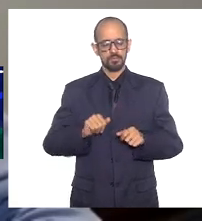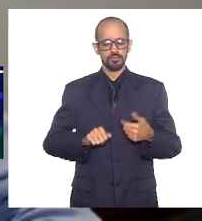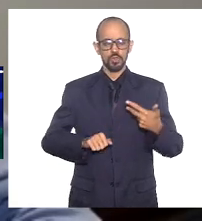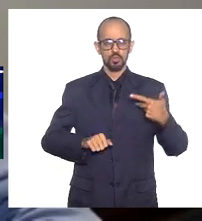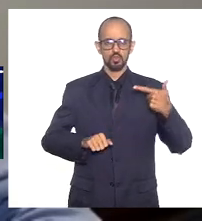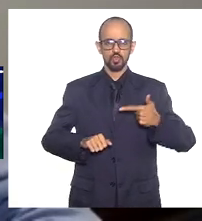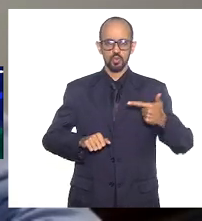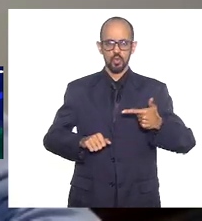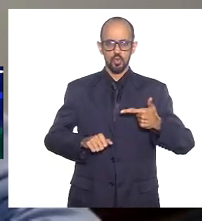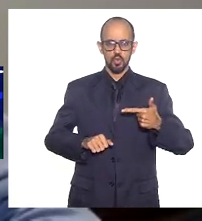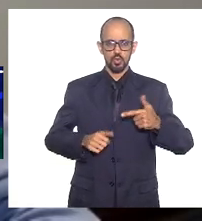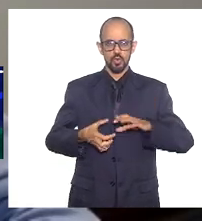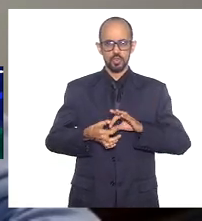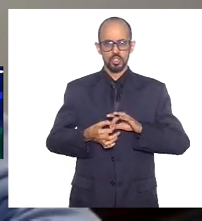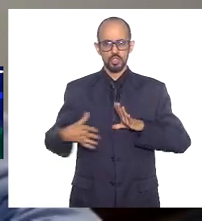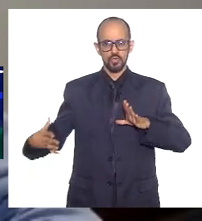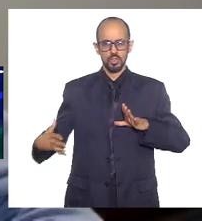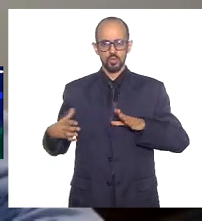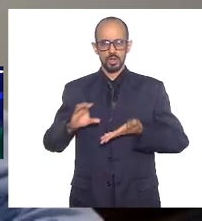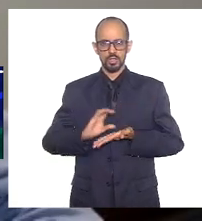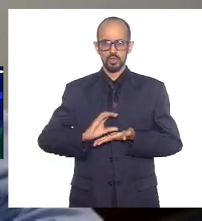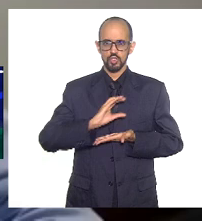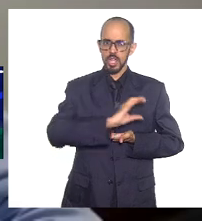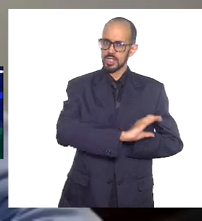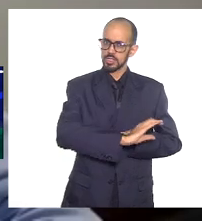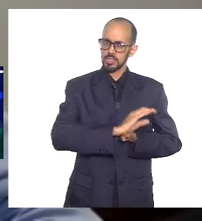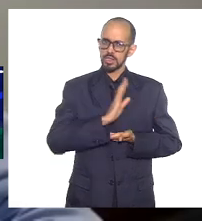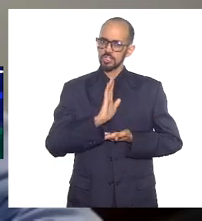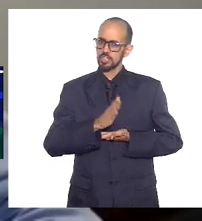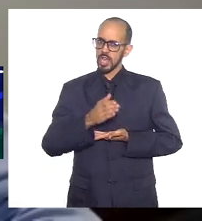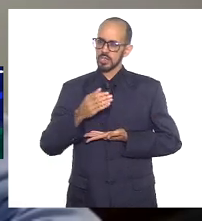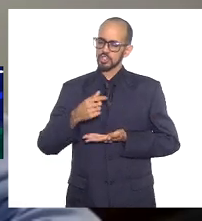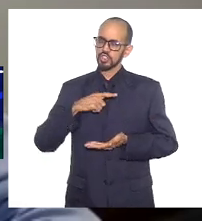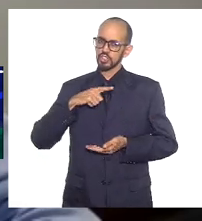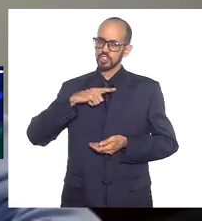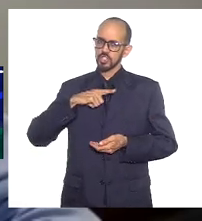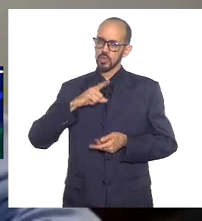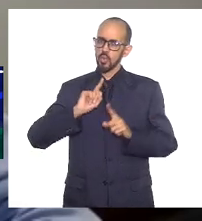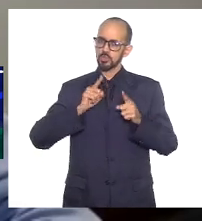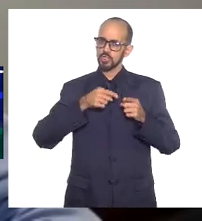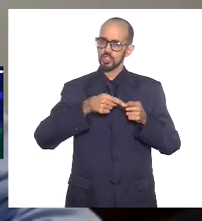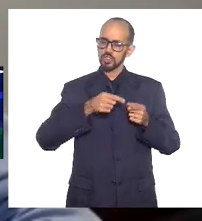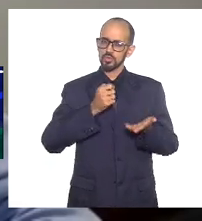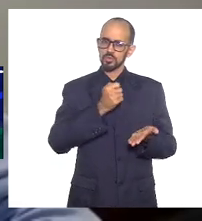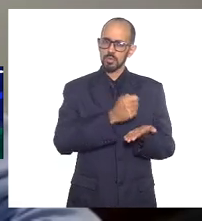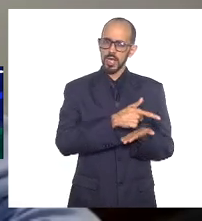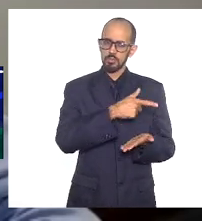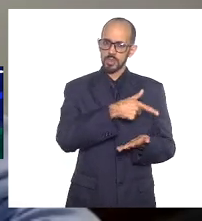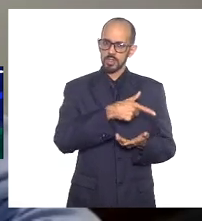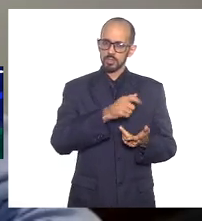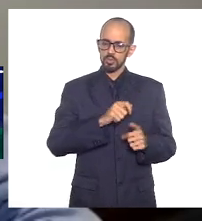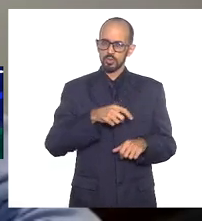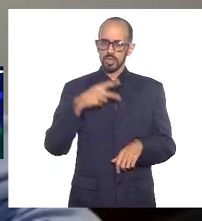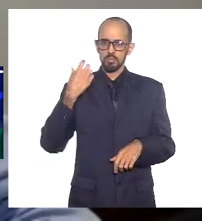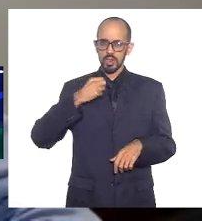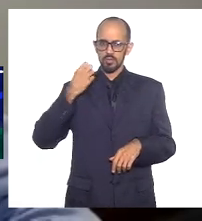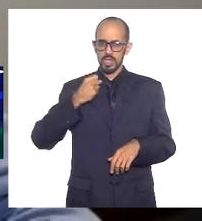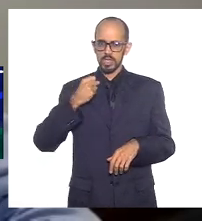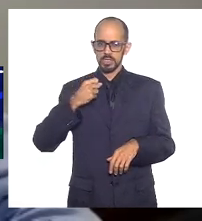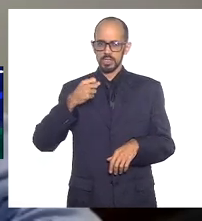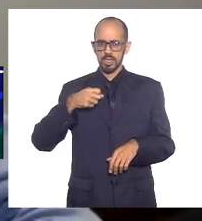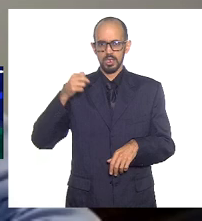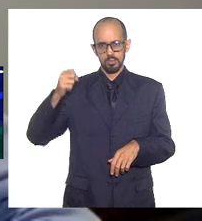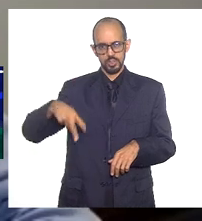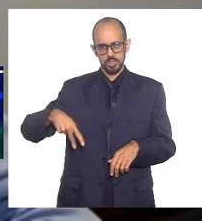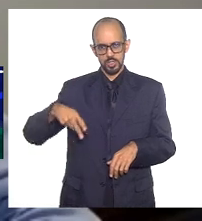desvinculação de receitas que já estavam destinadas ao Rio Previdência e como a deputada Marta Rocha bem sabe foram desviadas para